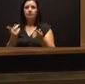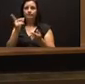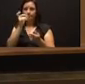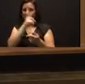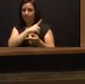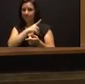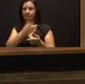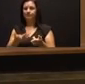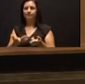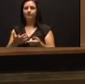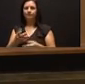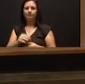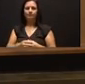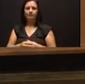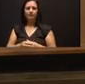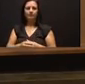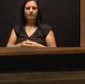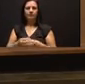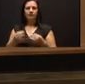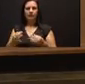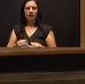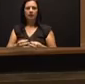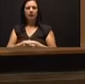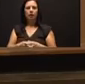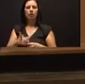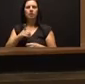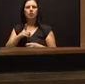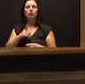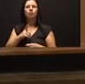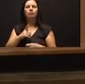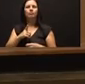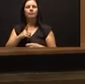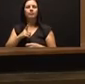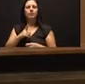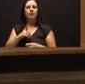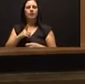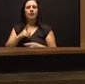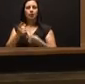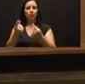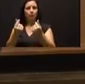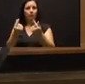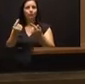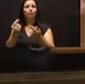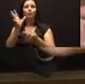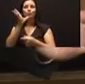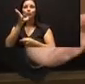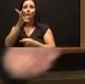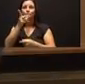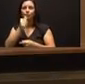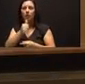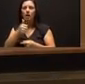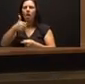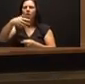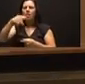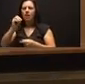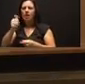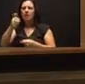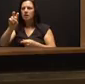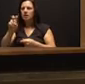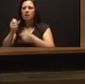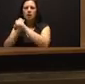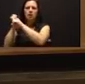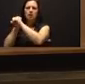para os aposentados da Prefeitura? Com certeza, os aposentados estão sendo penalizados, não estão recebendo em dia. Você vê, há 10, 15 anos atrás, o funcionário